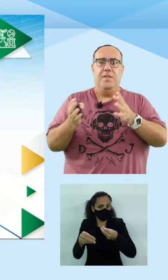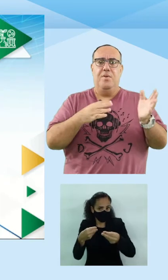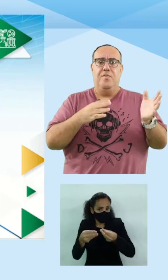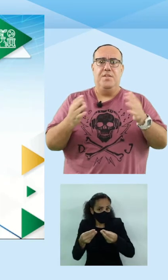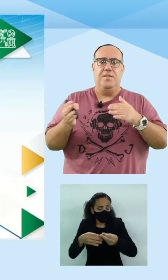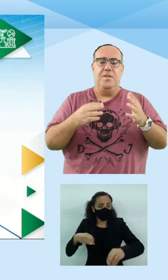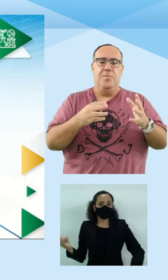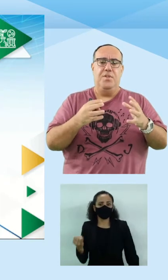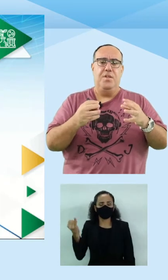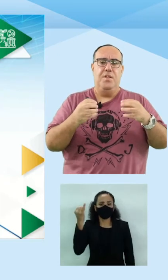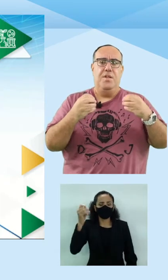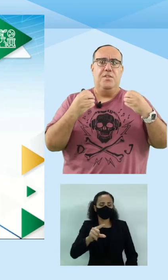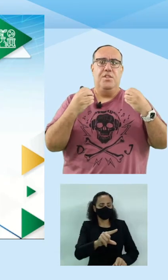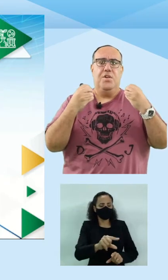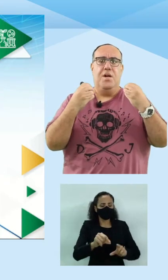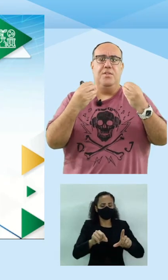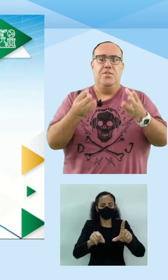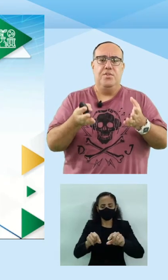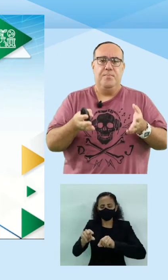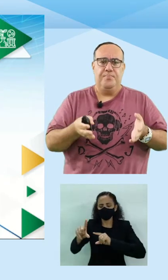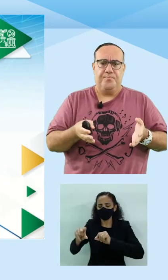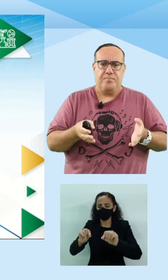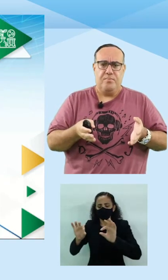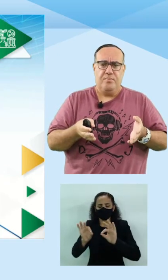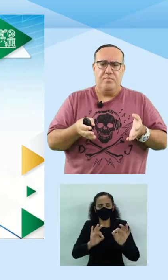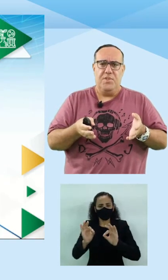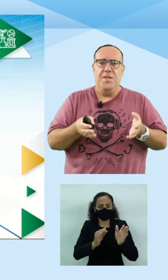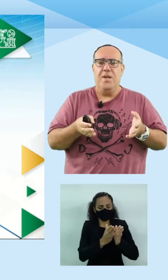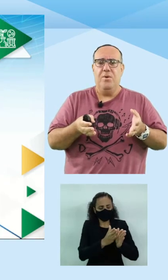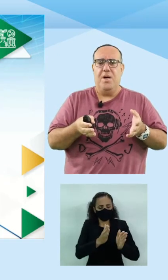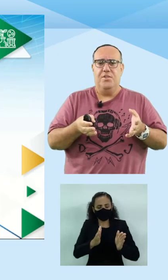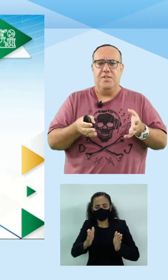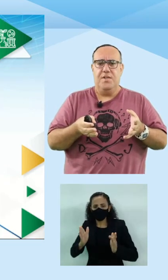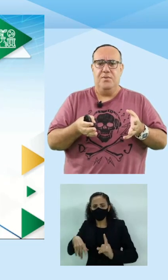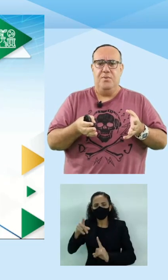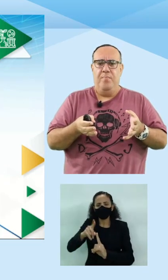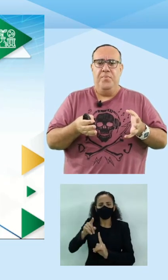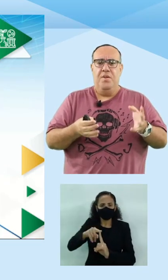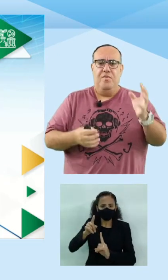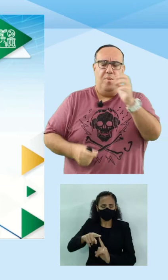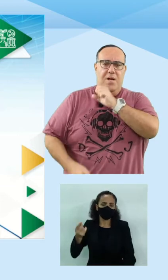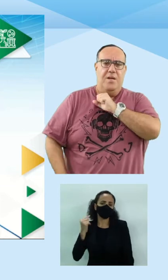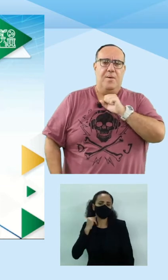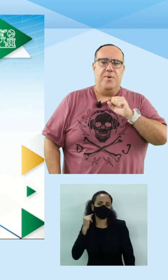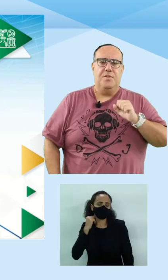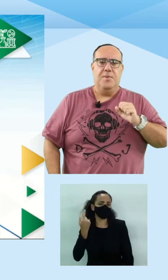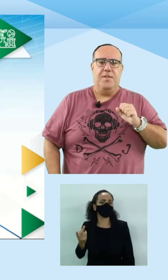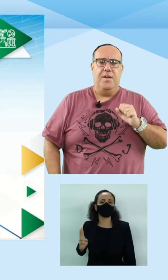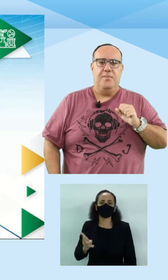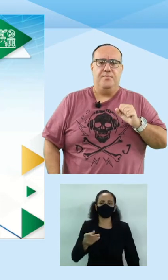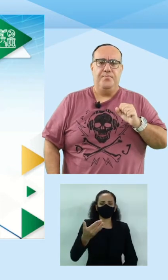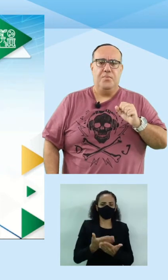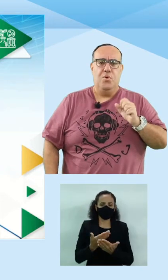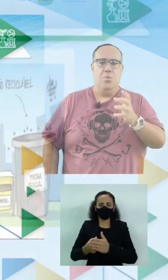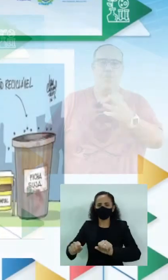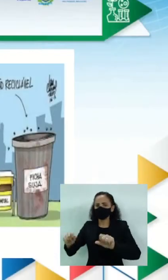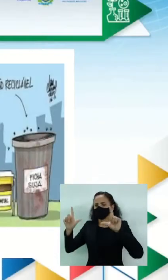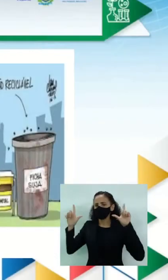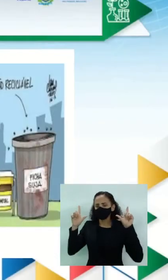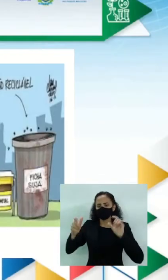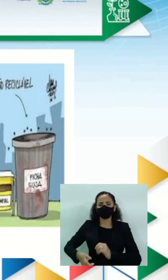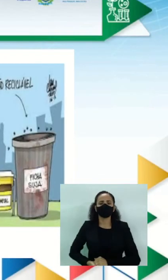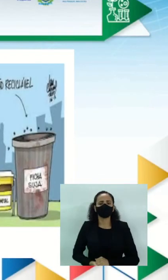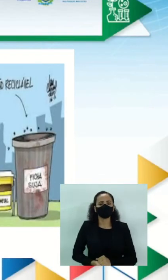para não haver esse tipo de descartes irregulares, tá certo? Vamos lá, na próxima tela, o